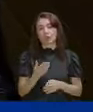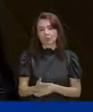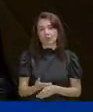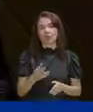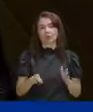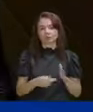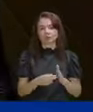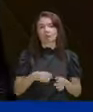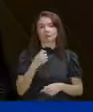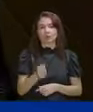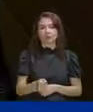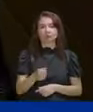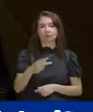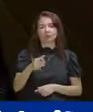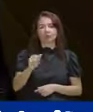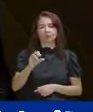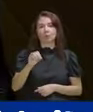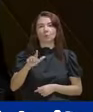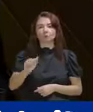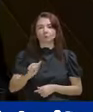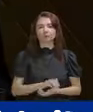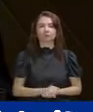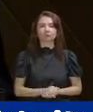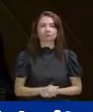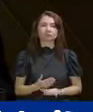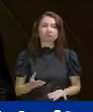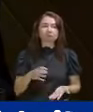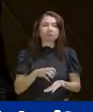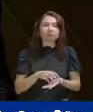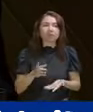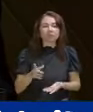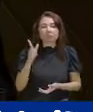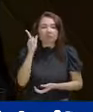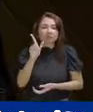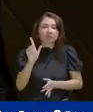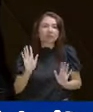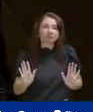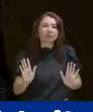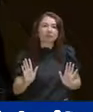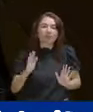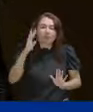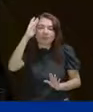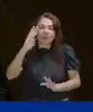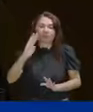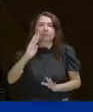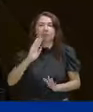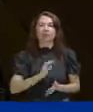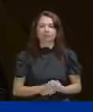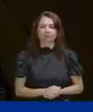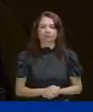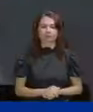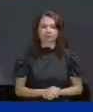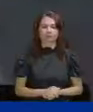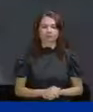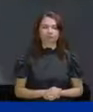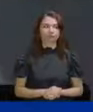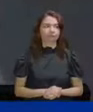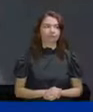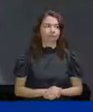salvo o melhor juízo, na questão de mérito, ela foi vencedora. Na principal questão de mérito, ela foi vencedora.